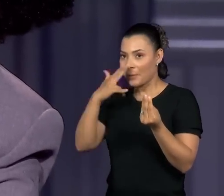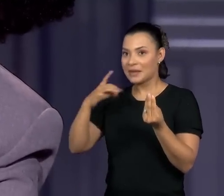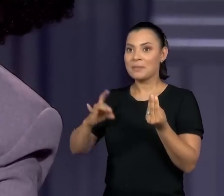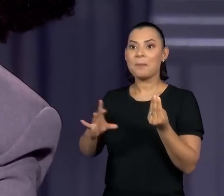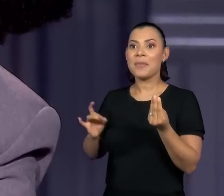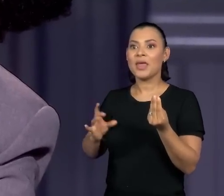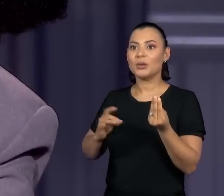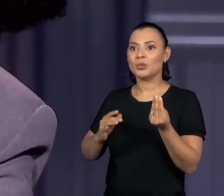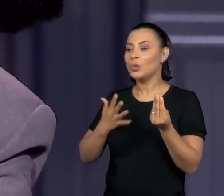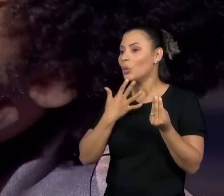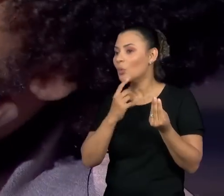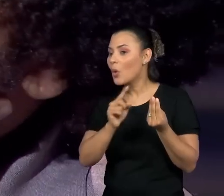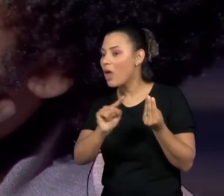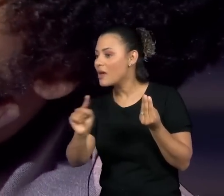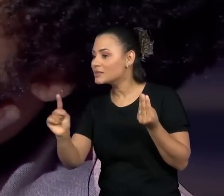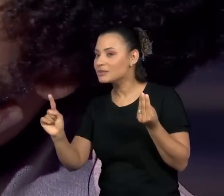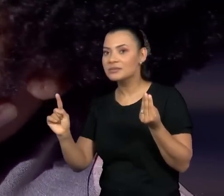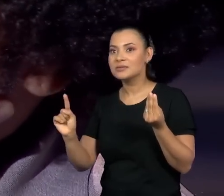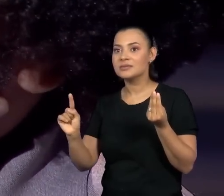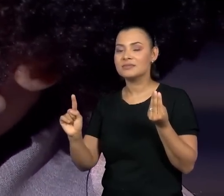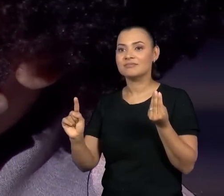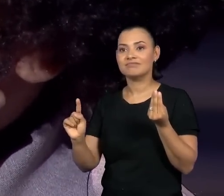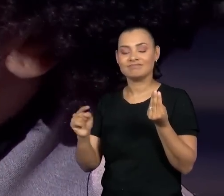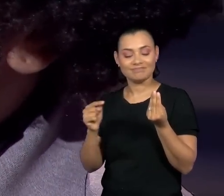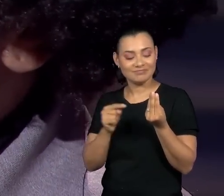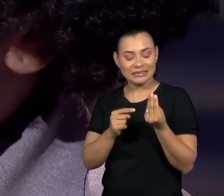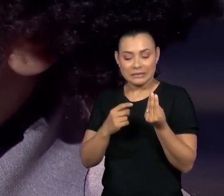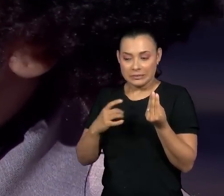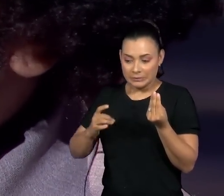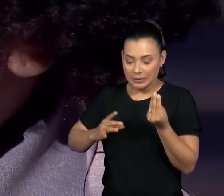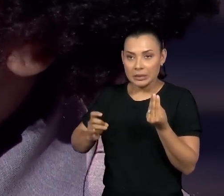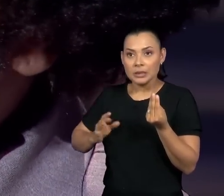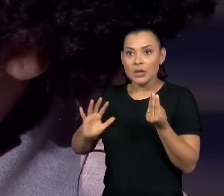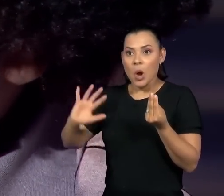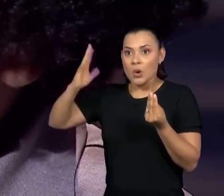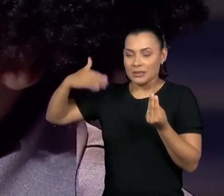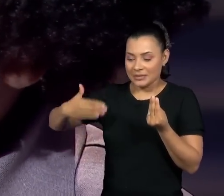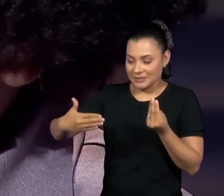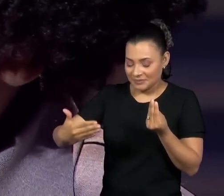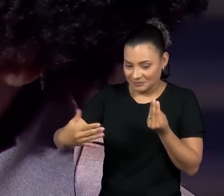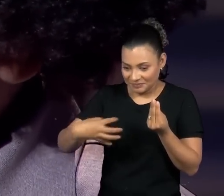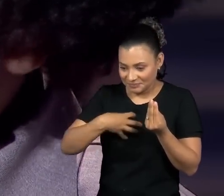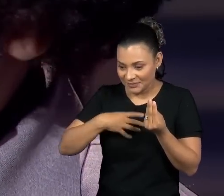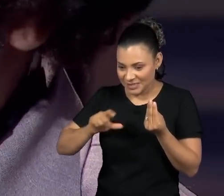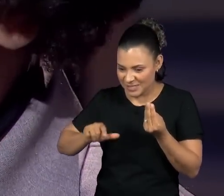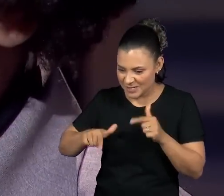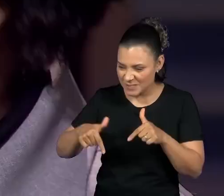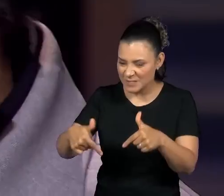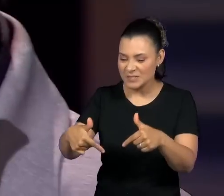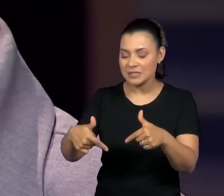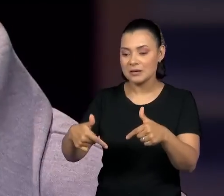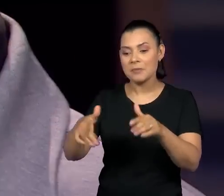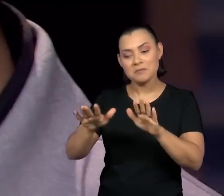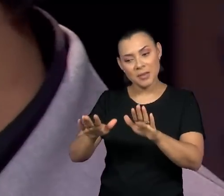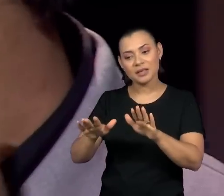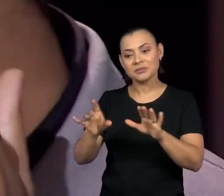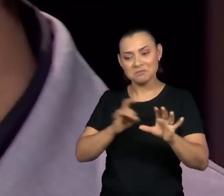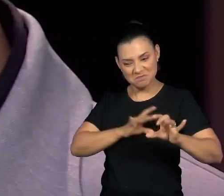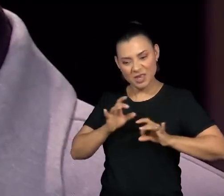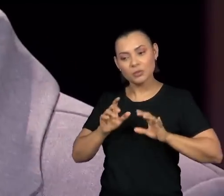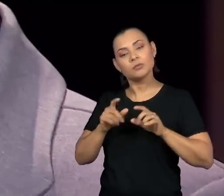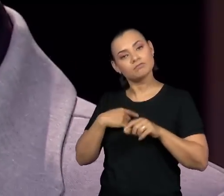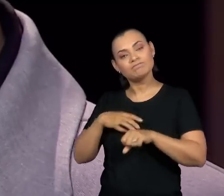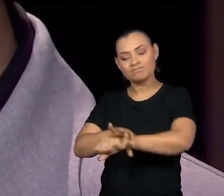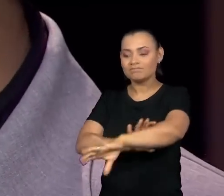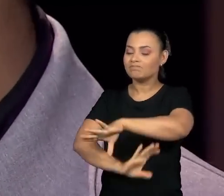desconhecida e medo de fazer o impossível acontecer. E mesmo estando com medo, eu